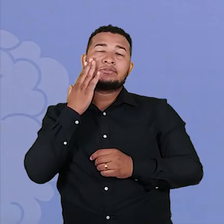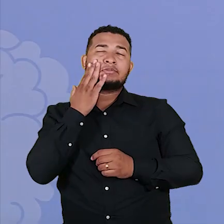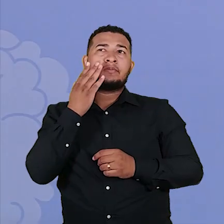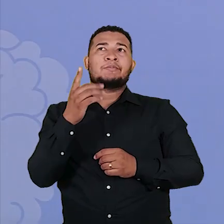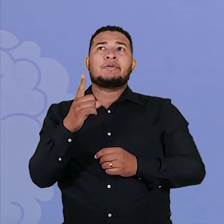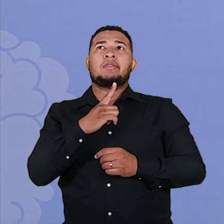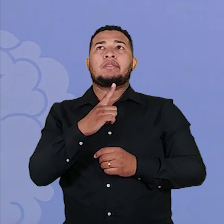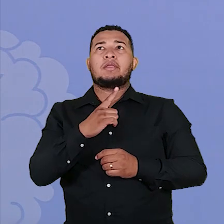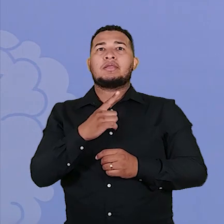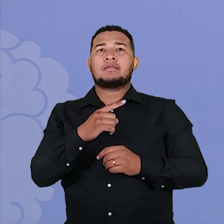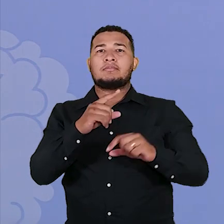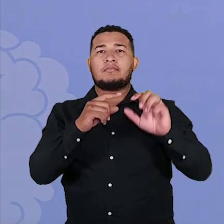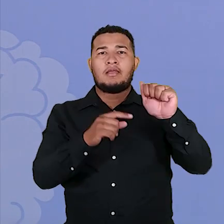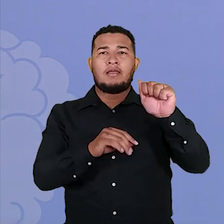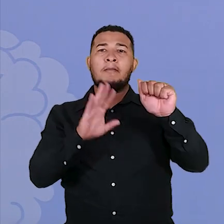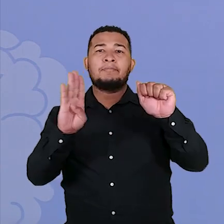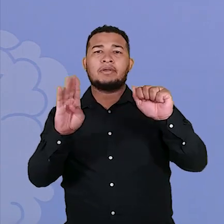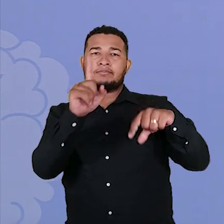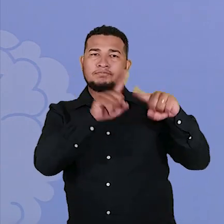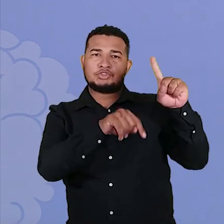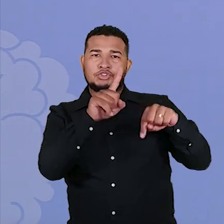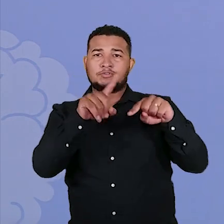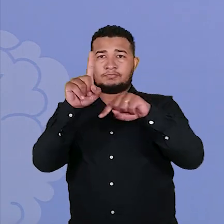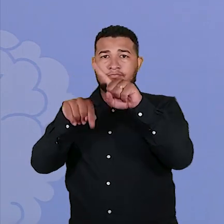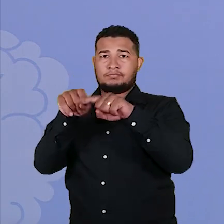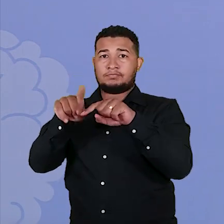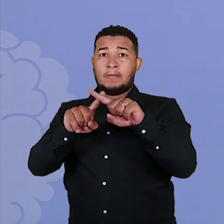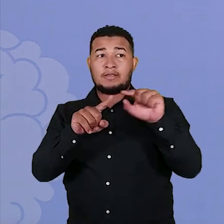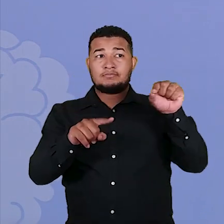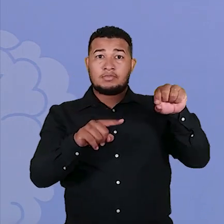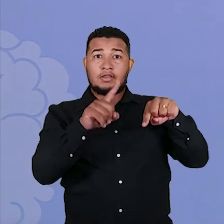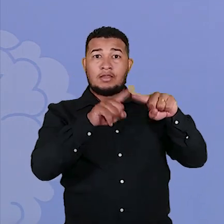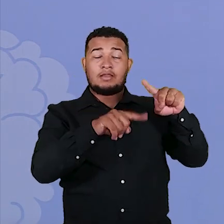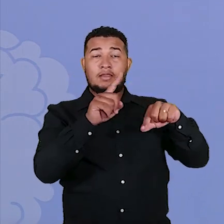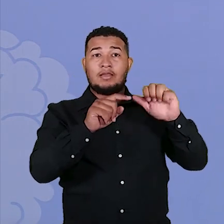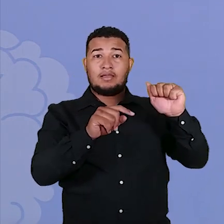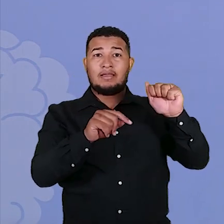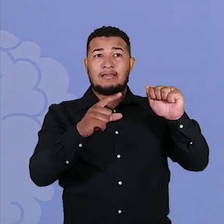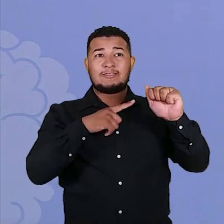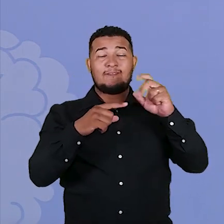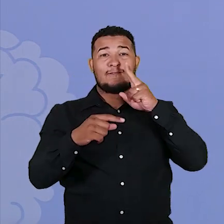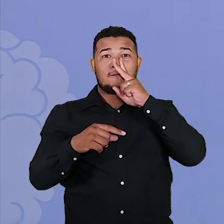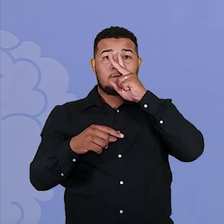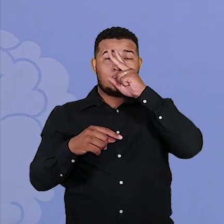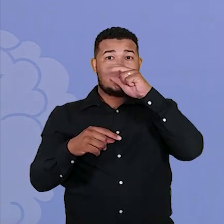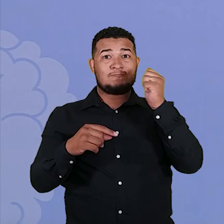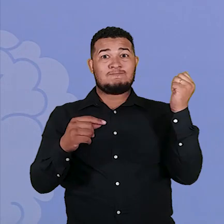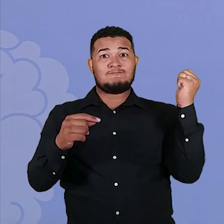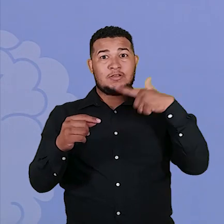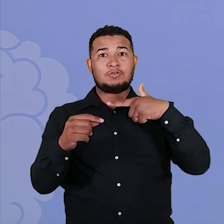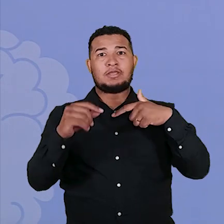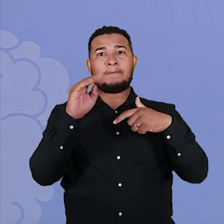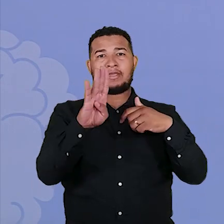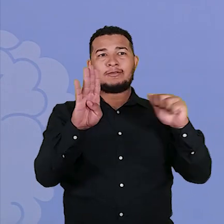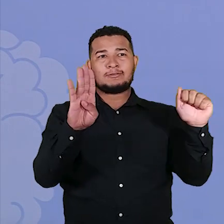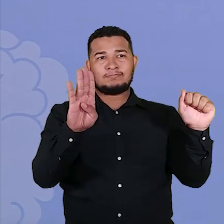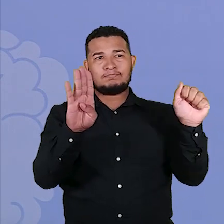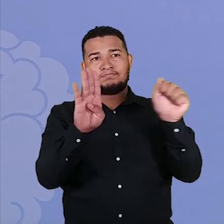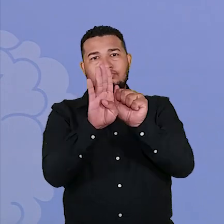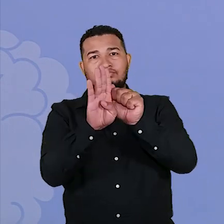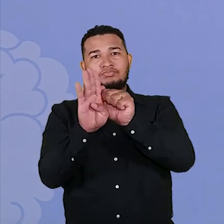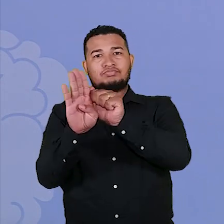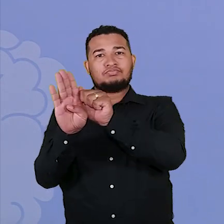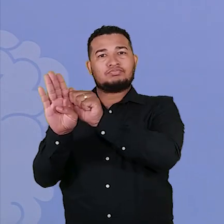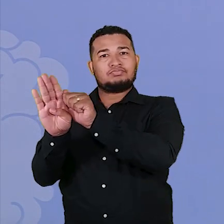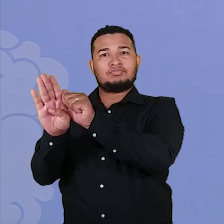tá um corpo ai o corpo b só que o corpo a ele faz uma força muito maior então corpo b ele vai